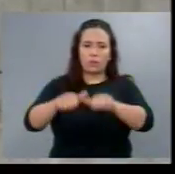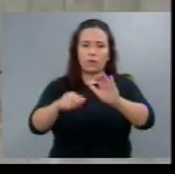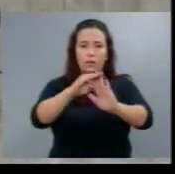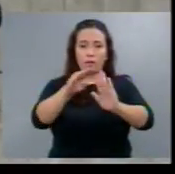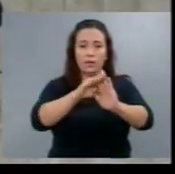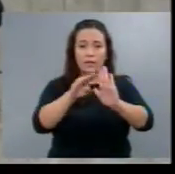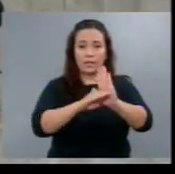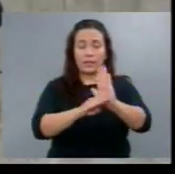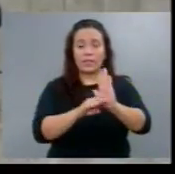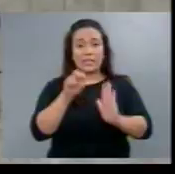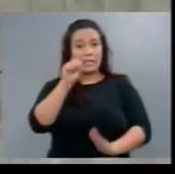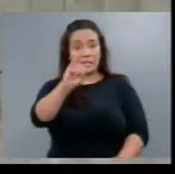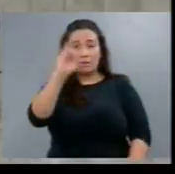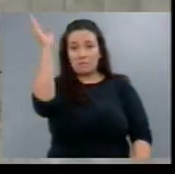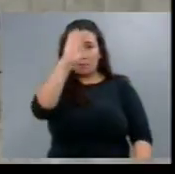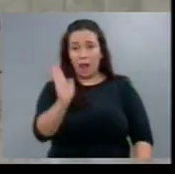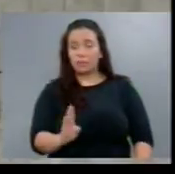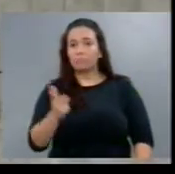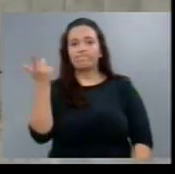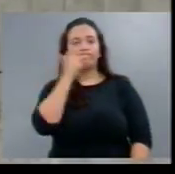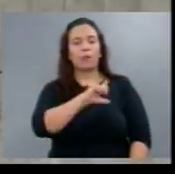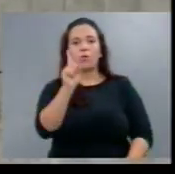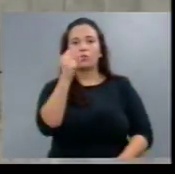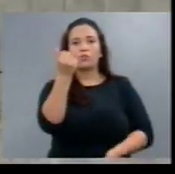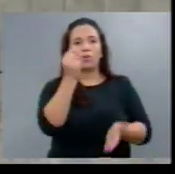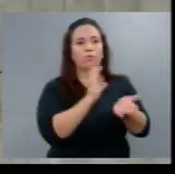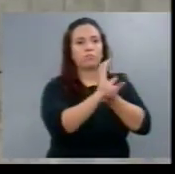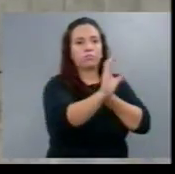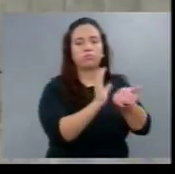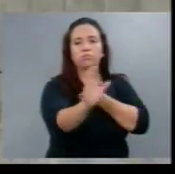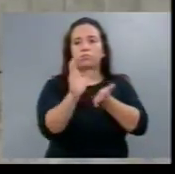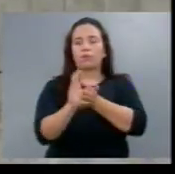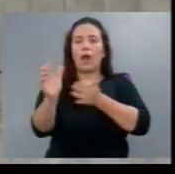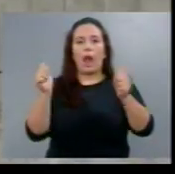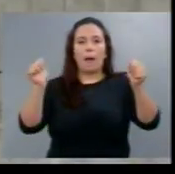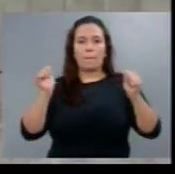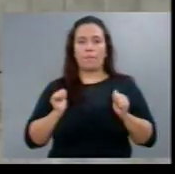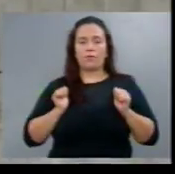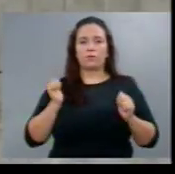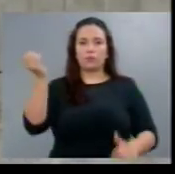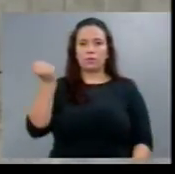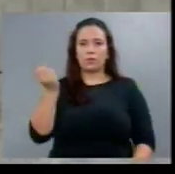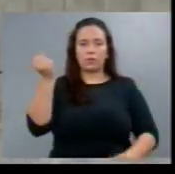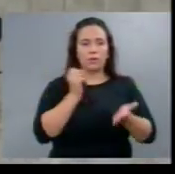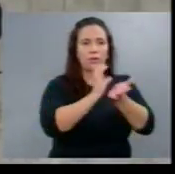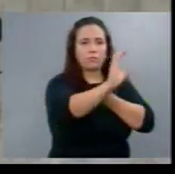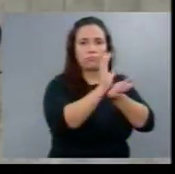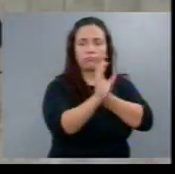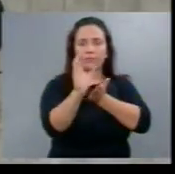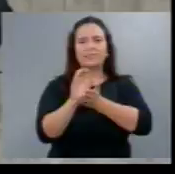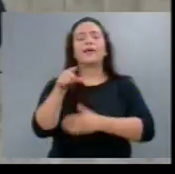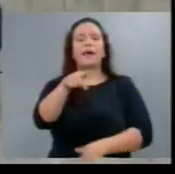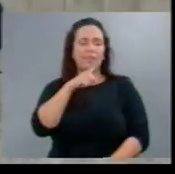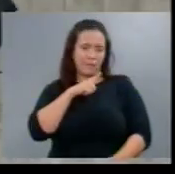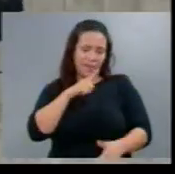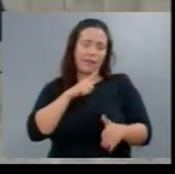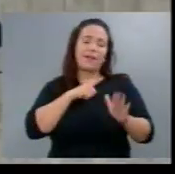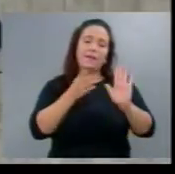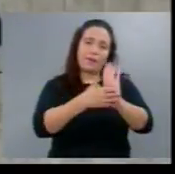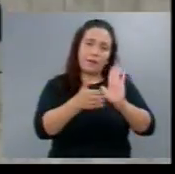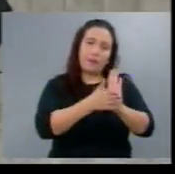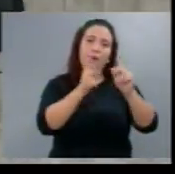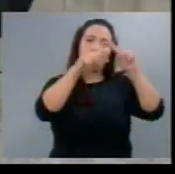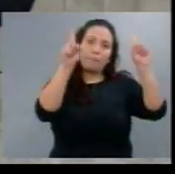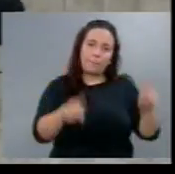país não vai ter recurso para pagar os pensionistas e aposentados. Que ela é ferina, que ela macula, que